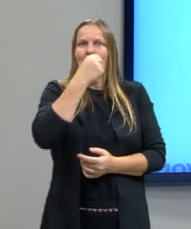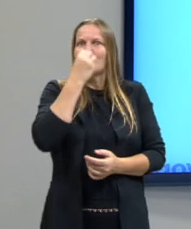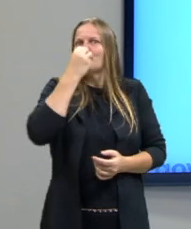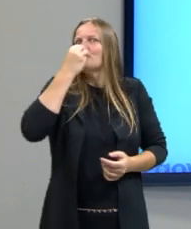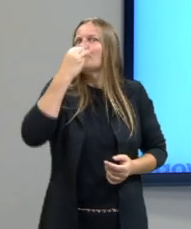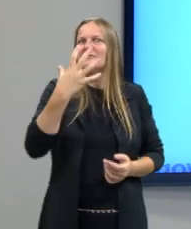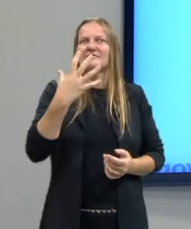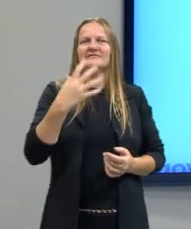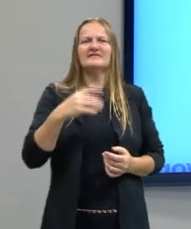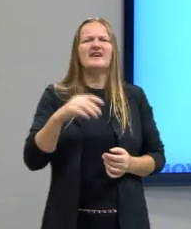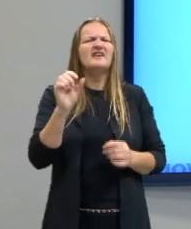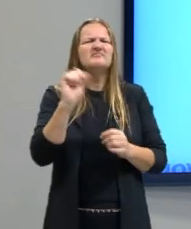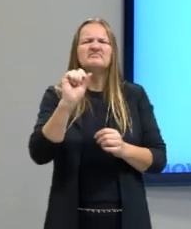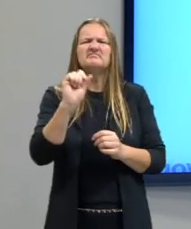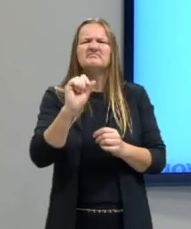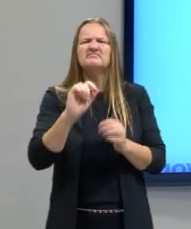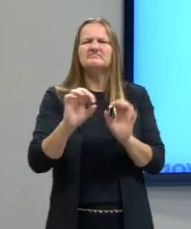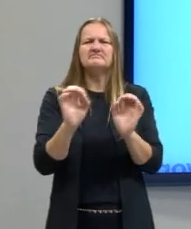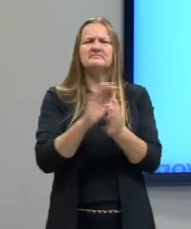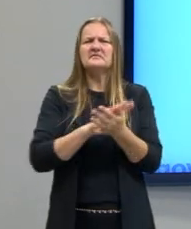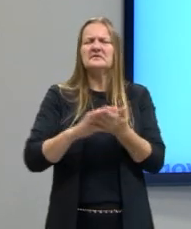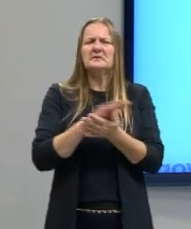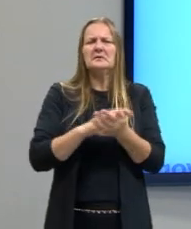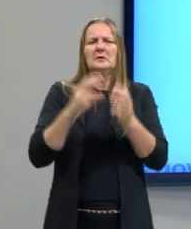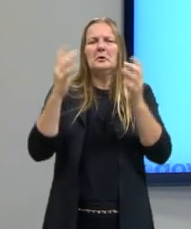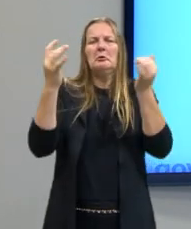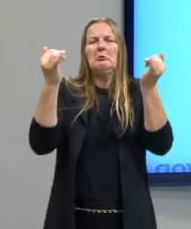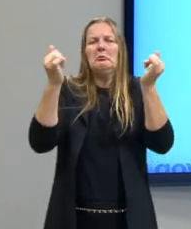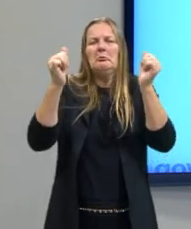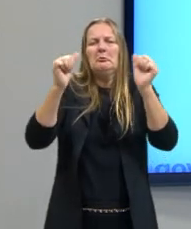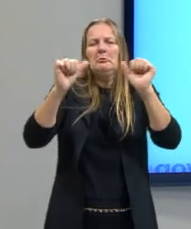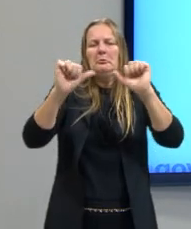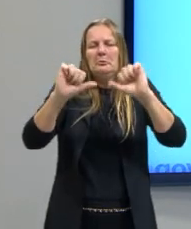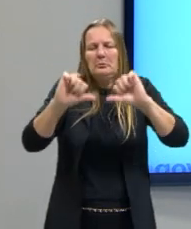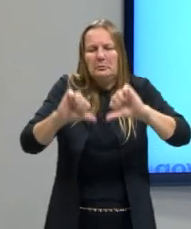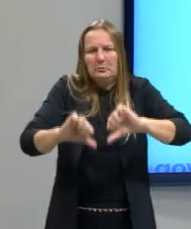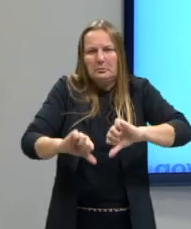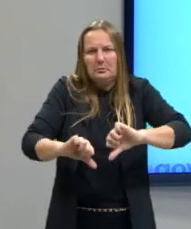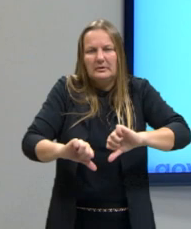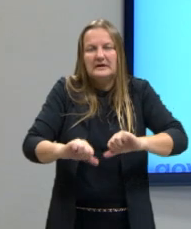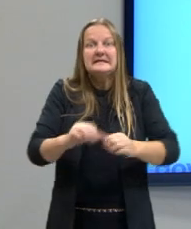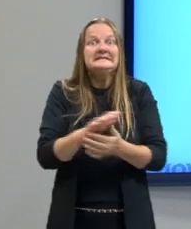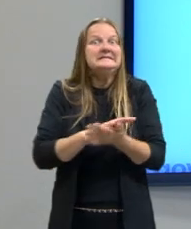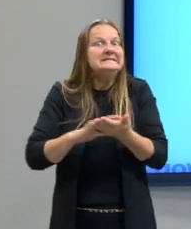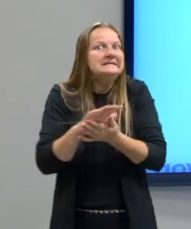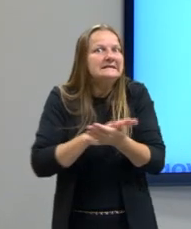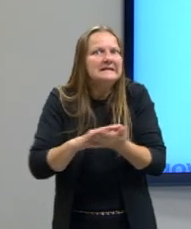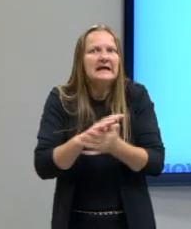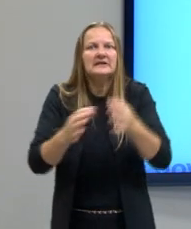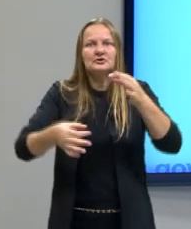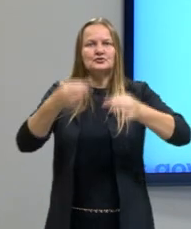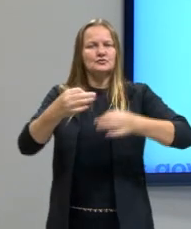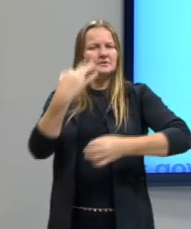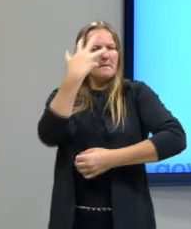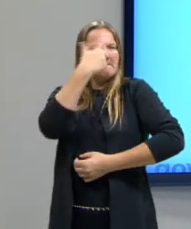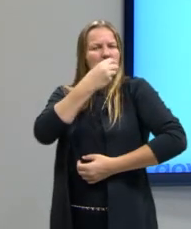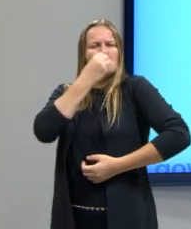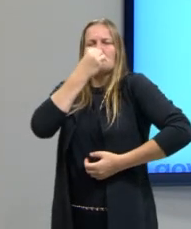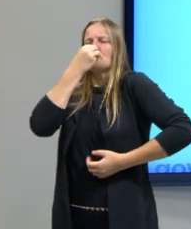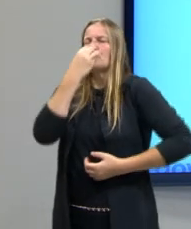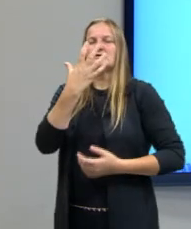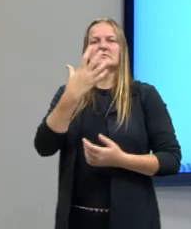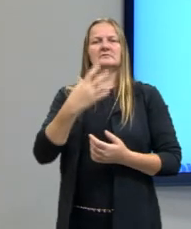enquanto os que não são só podem descambar em faltas esse nada se faz justo Belo e bom